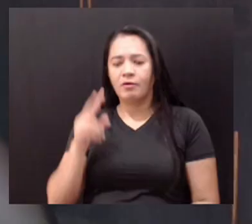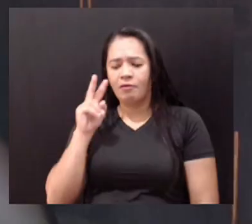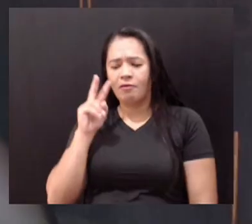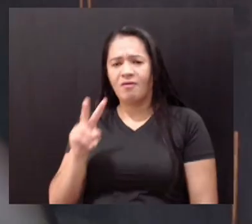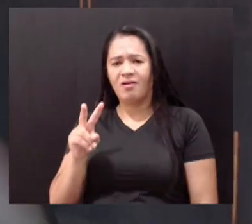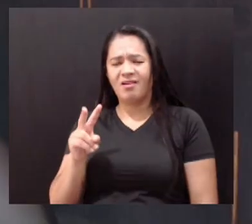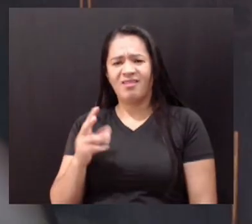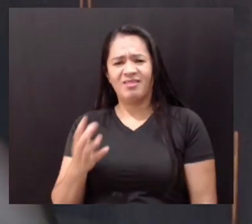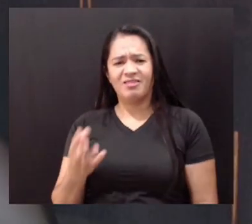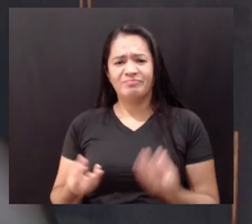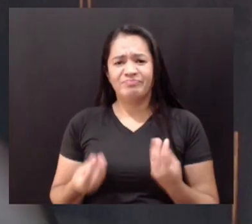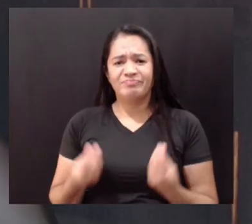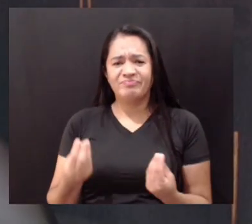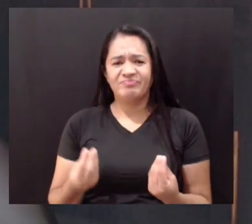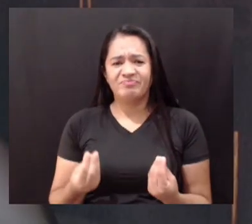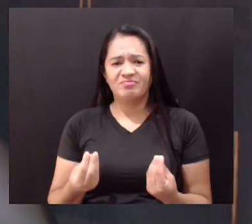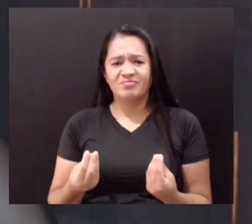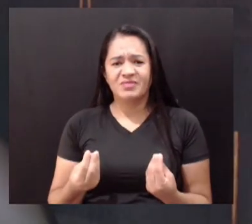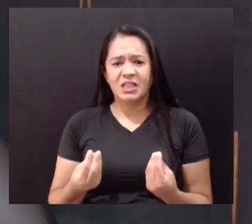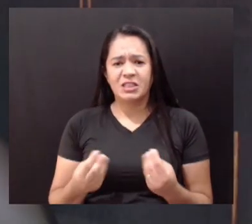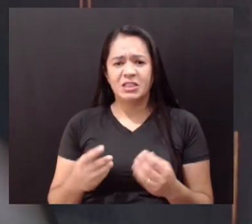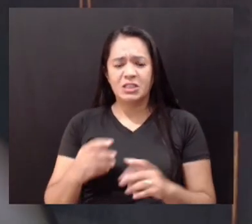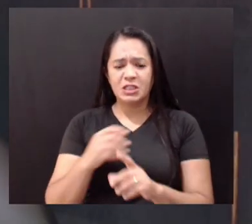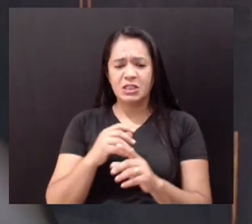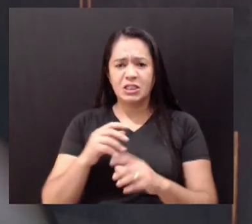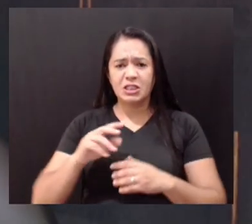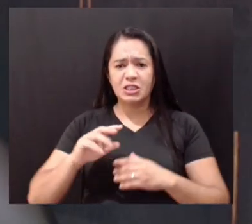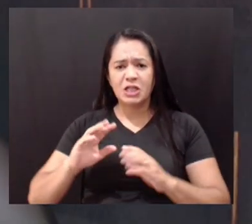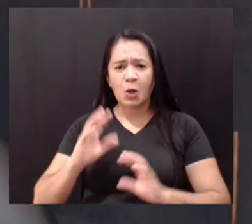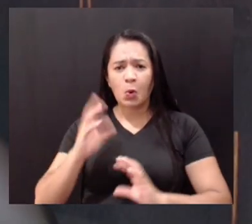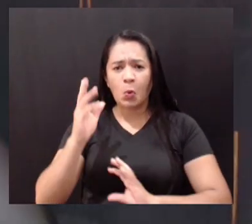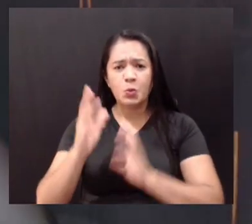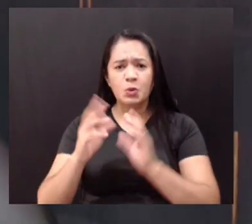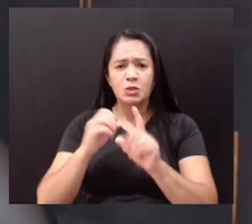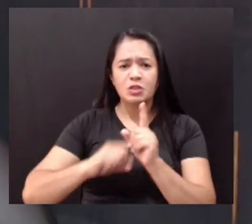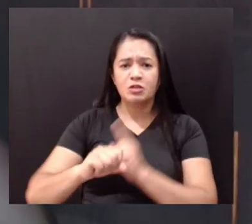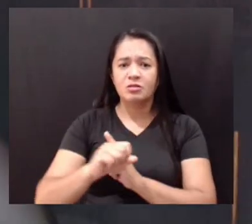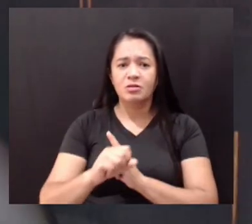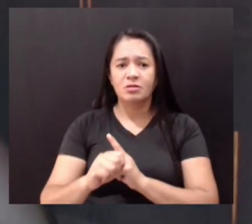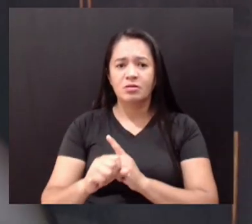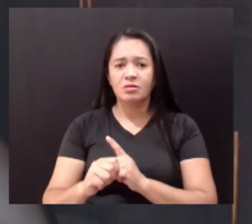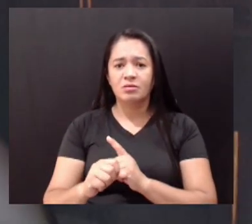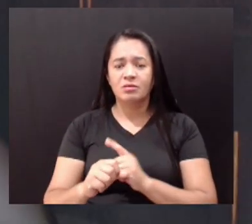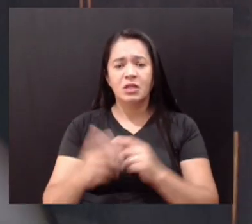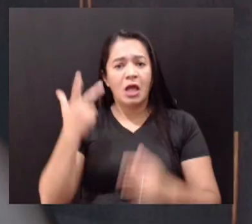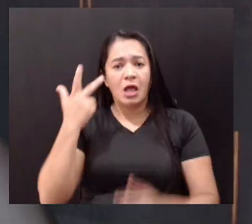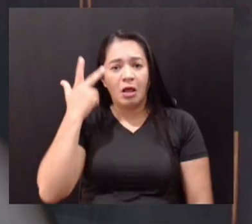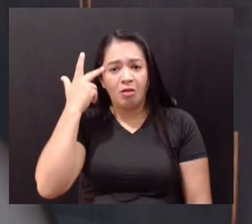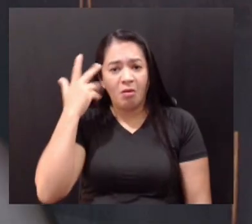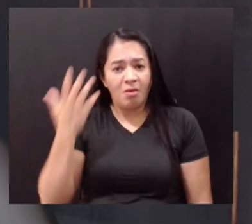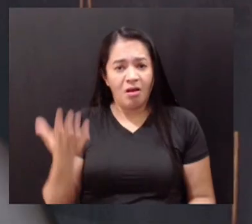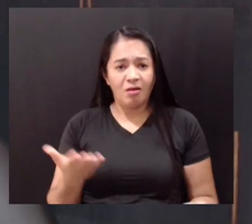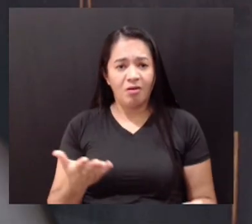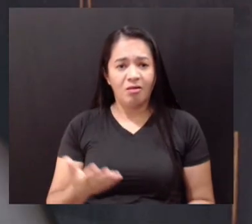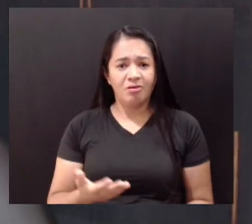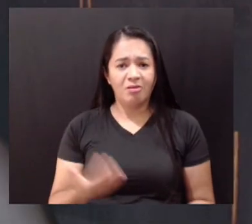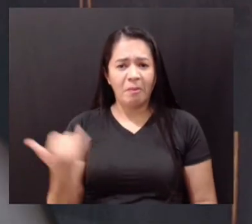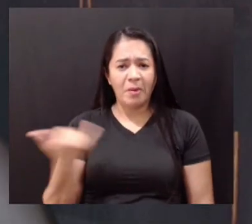esse fenômeno social que vem acontecendo, porque isso tem sido até muito comum, eu tenho ouvido muito isso.